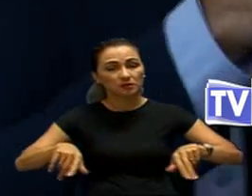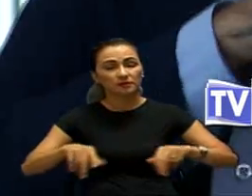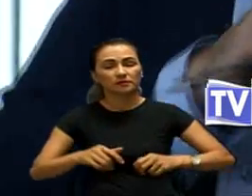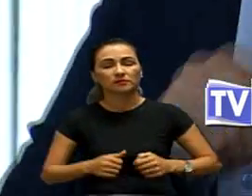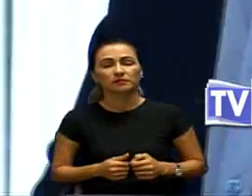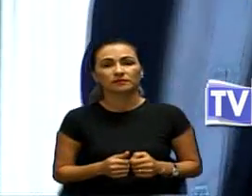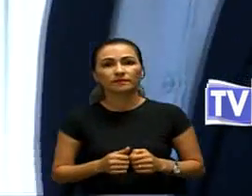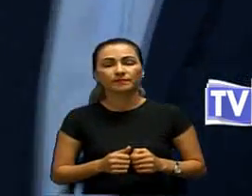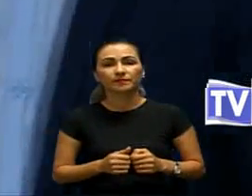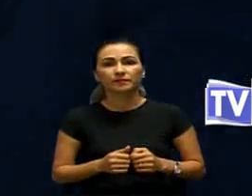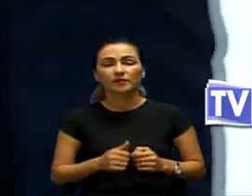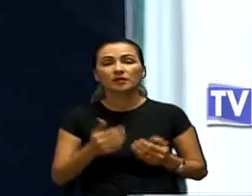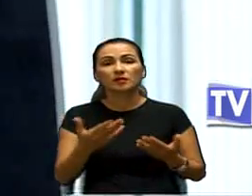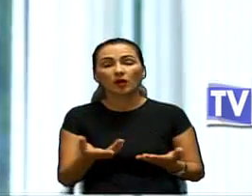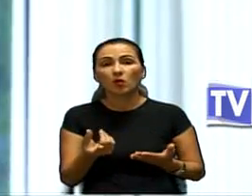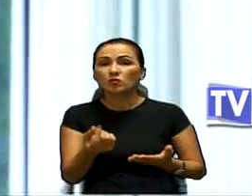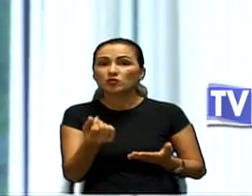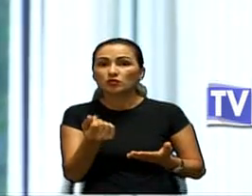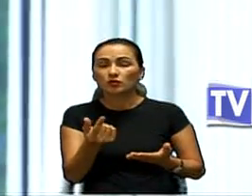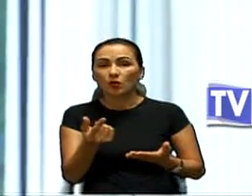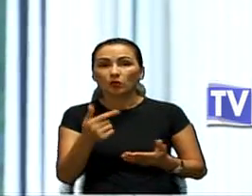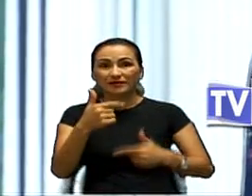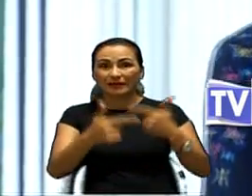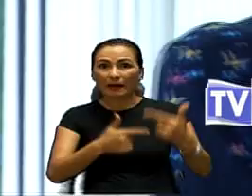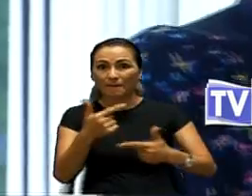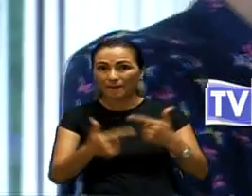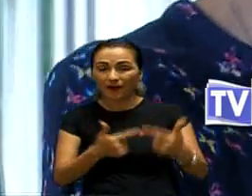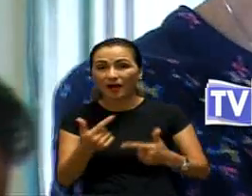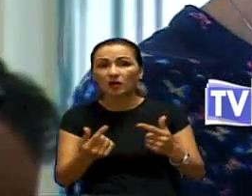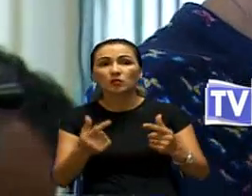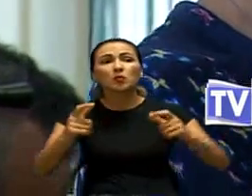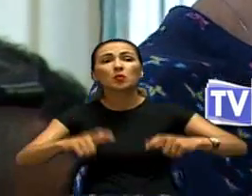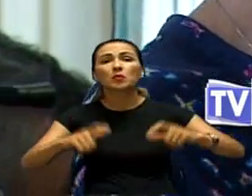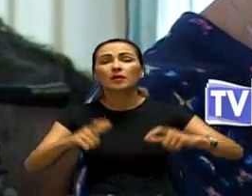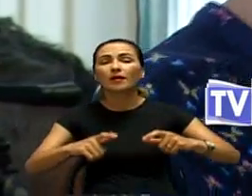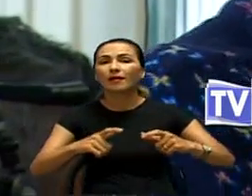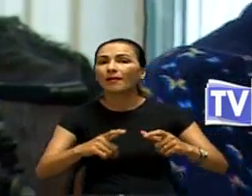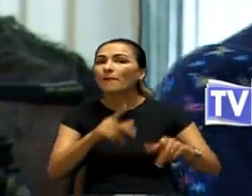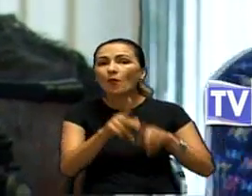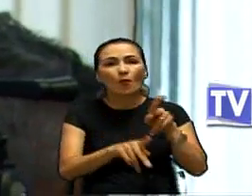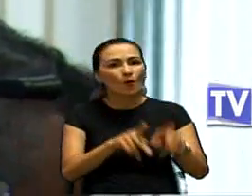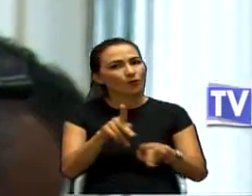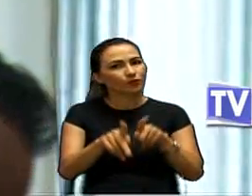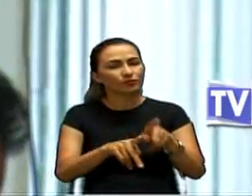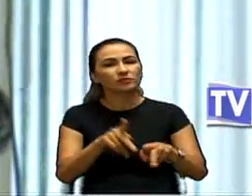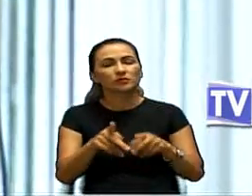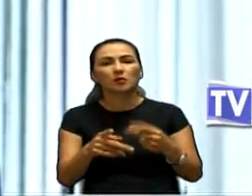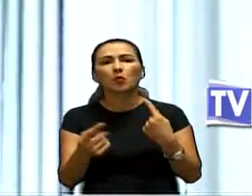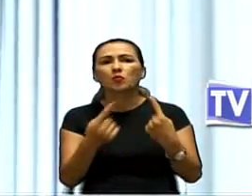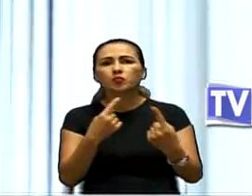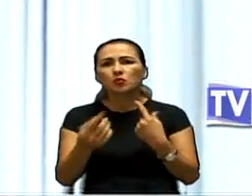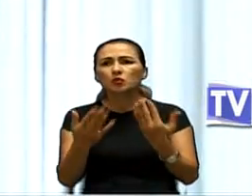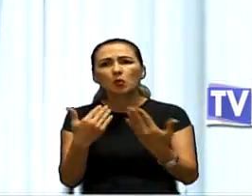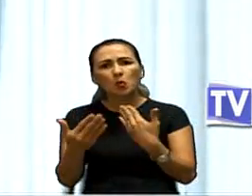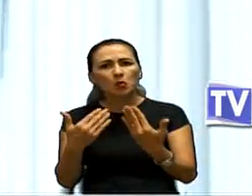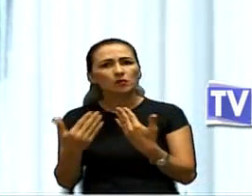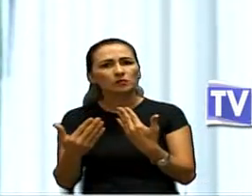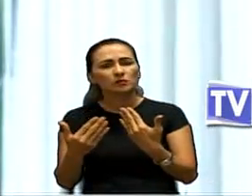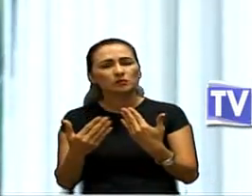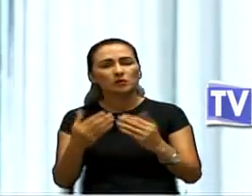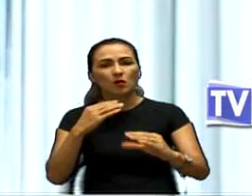que seja devolvido para a comunidade esse serviço. E até que haja um diálogo, que haja um contato